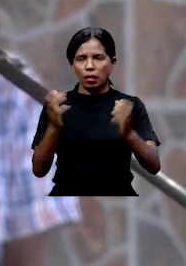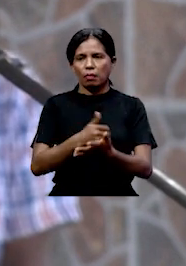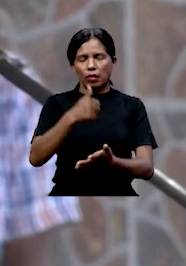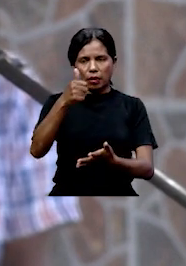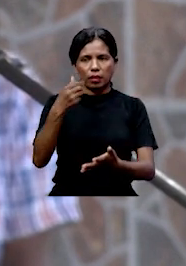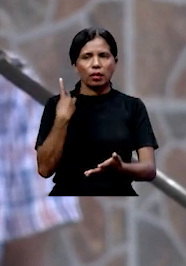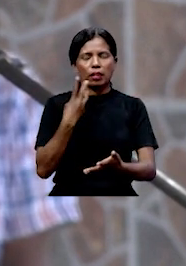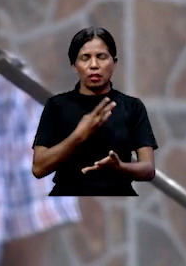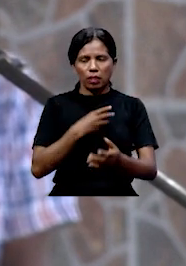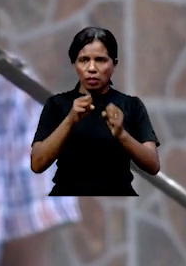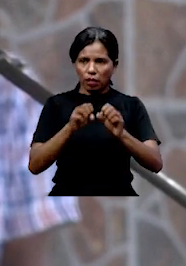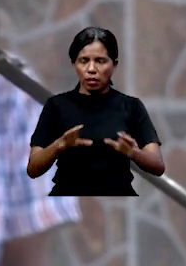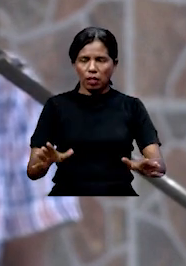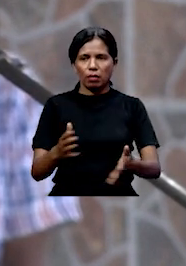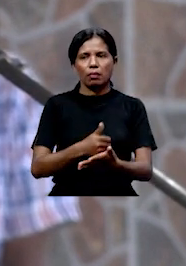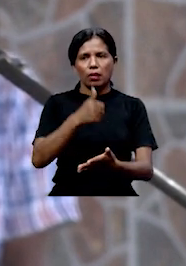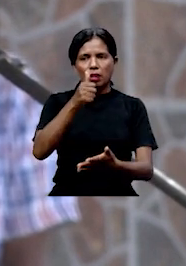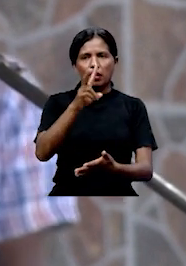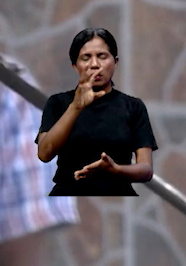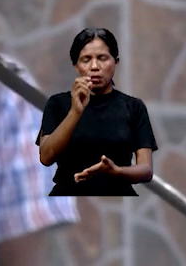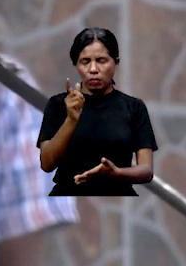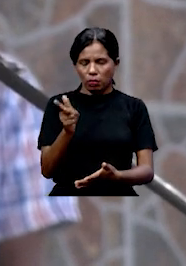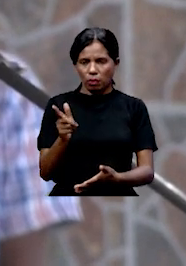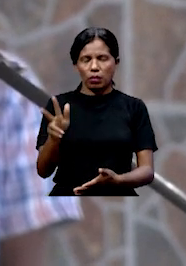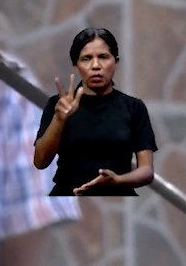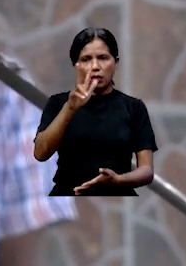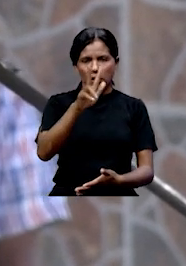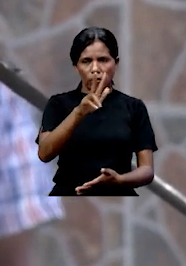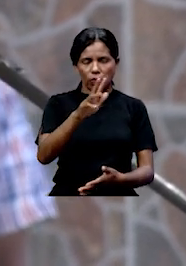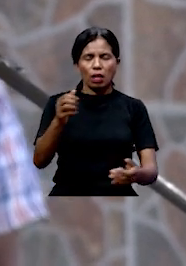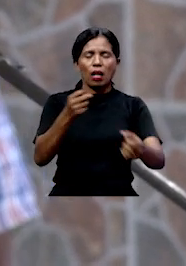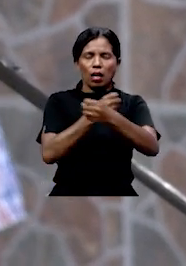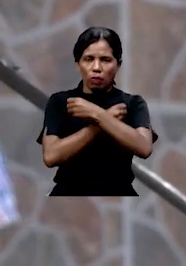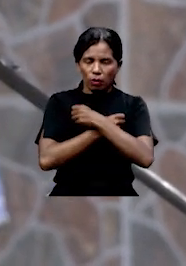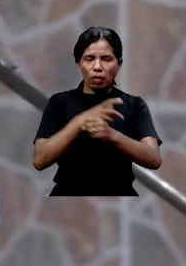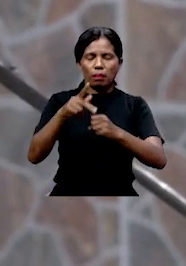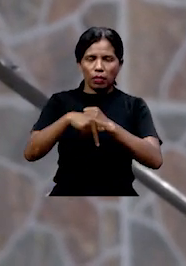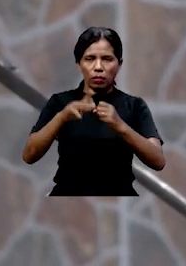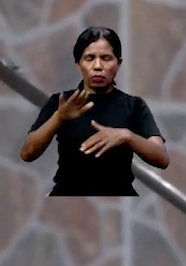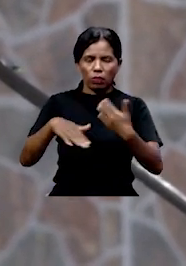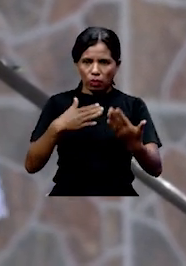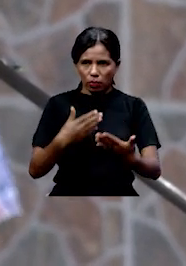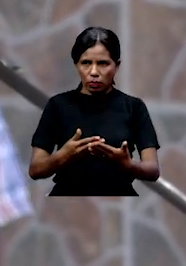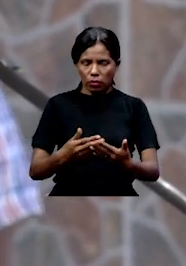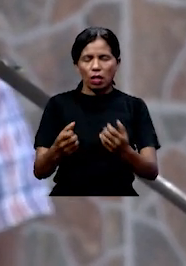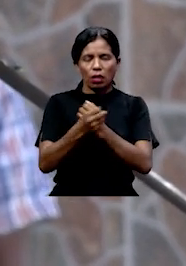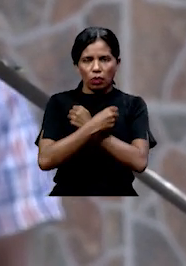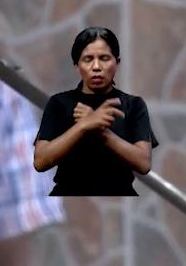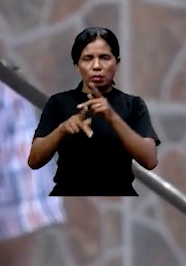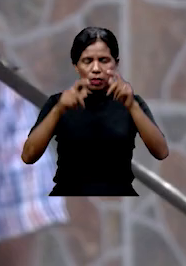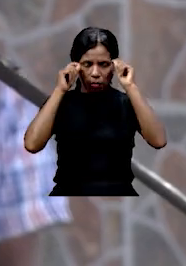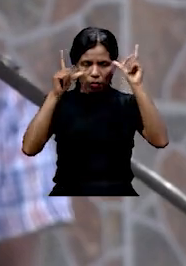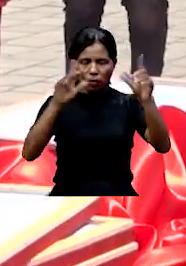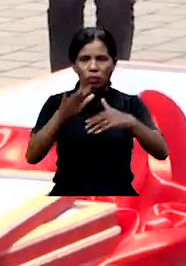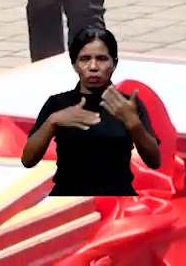Lalaco, Manã e a 2023. E a cua do partido todo, a cua Timor-Leste todo, a tu sai